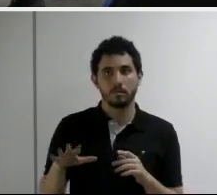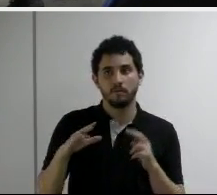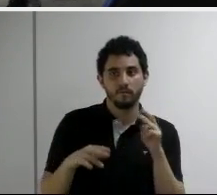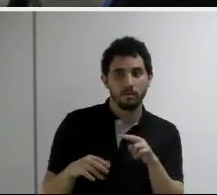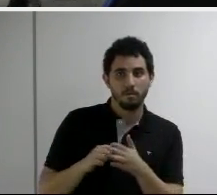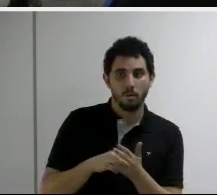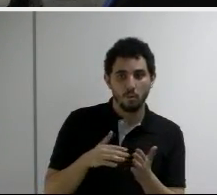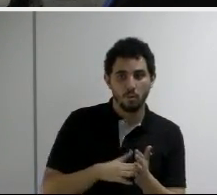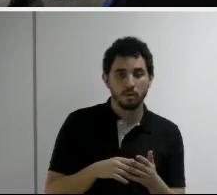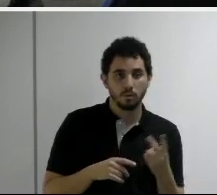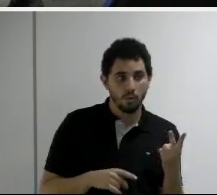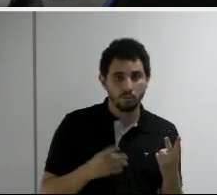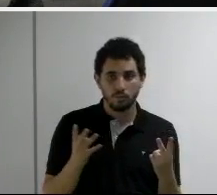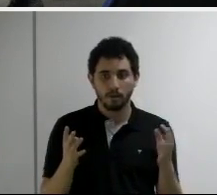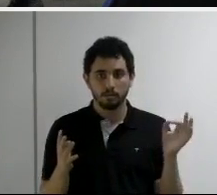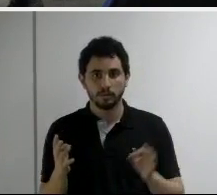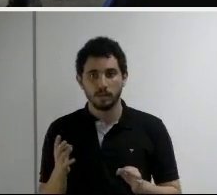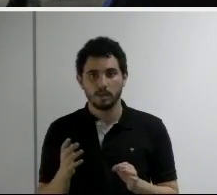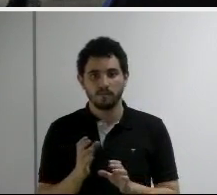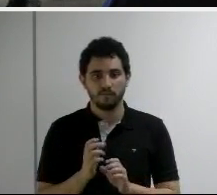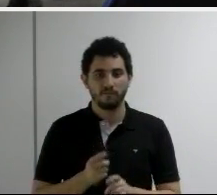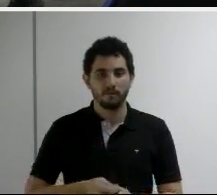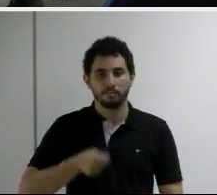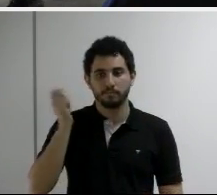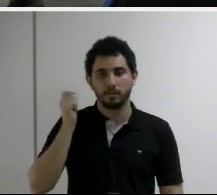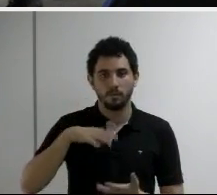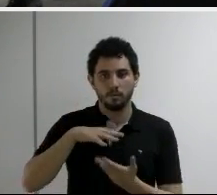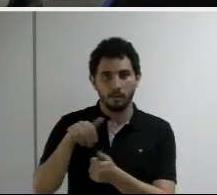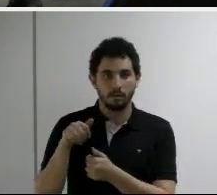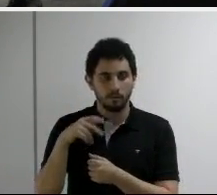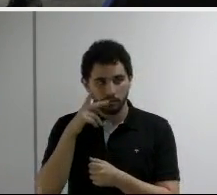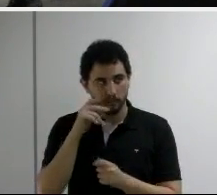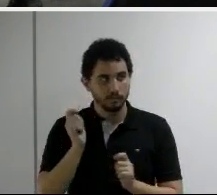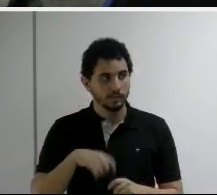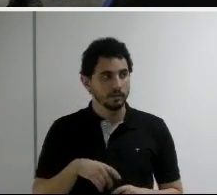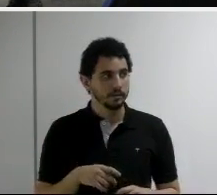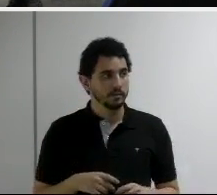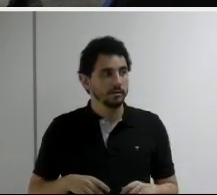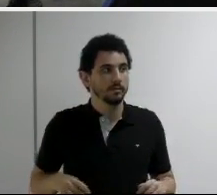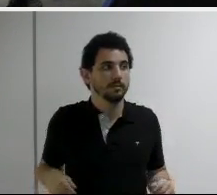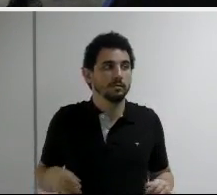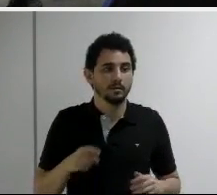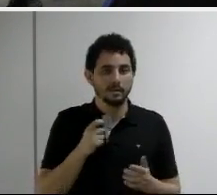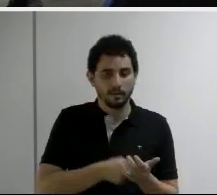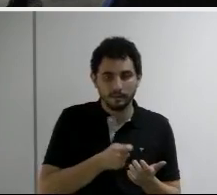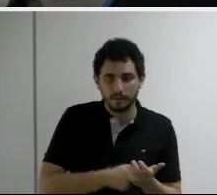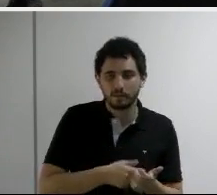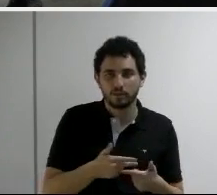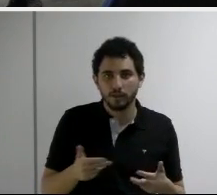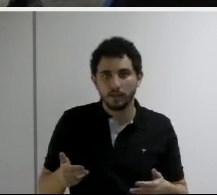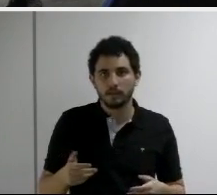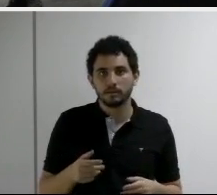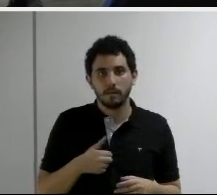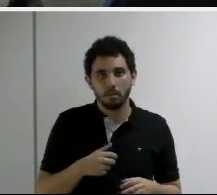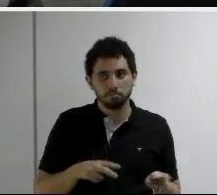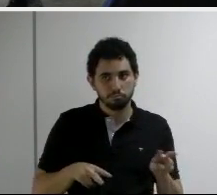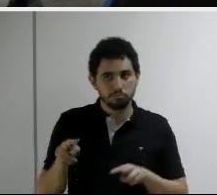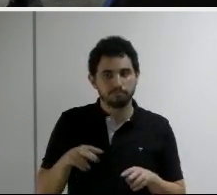multa era de 2% a 4% do faturamento global, viram que estavam sujeitos a uma série de requisitos e exigências e, na minha